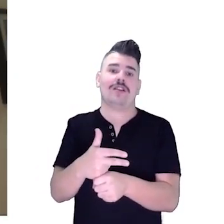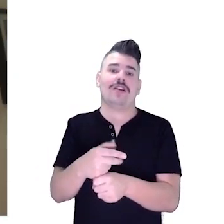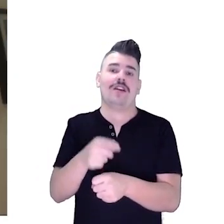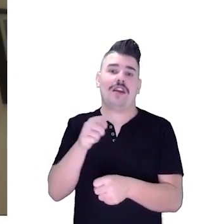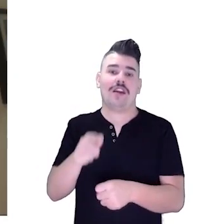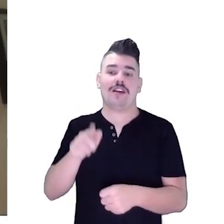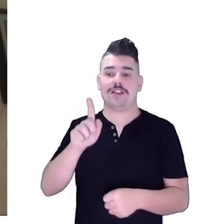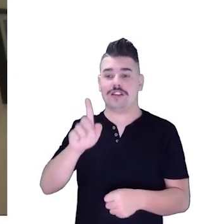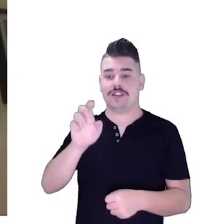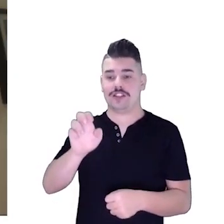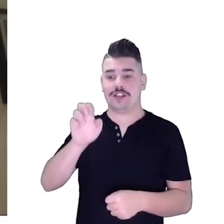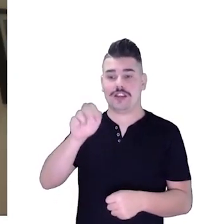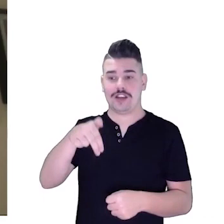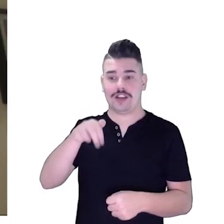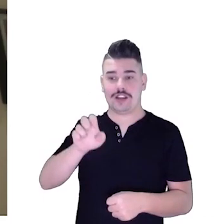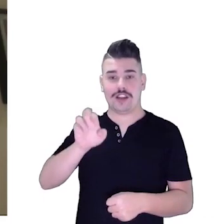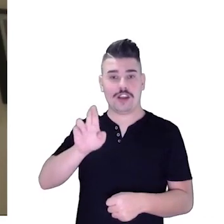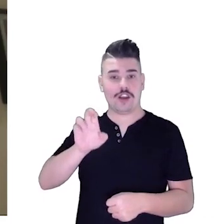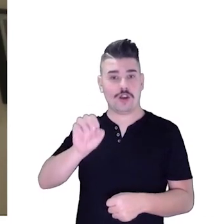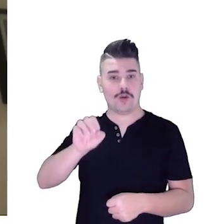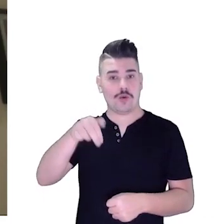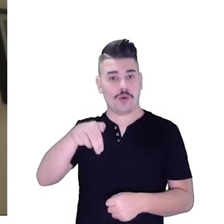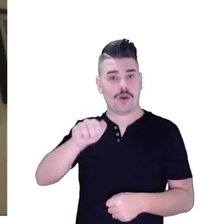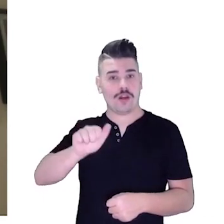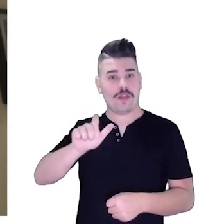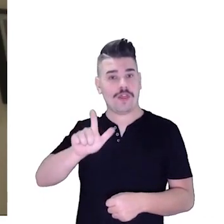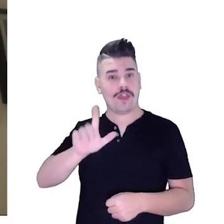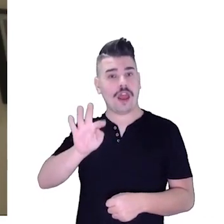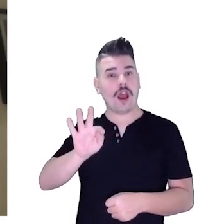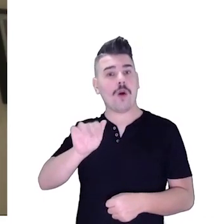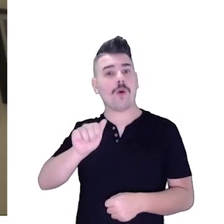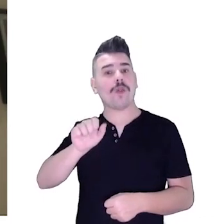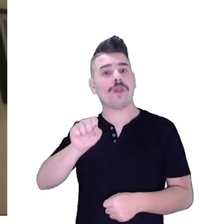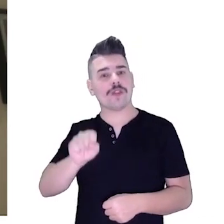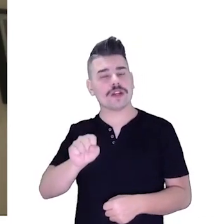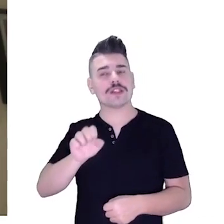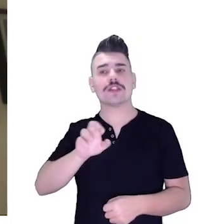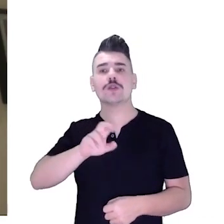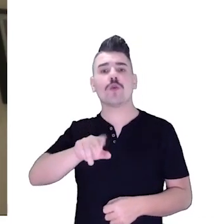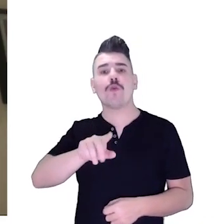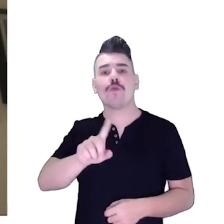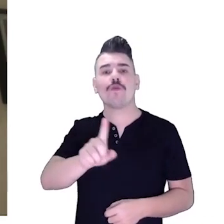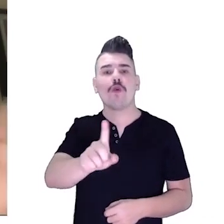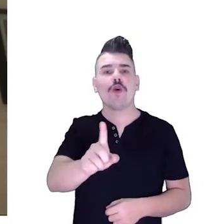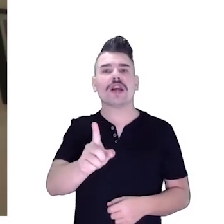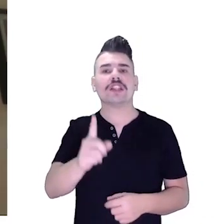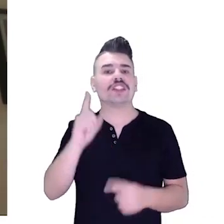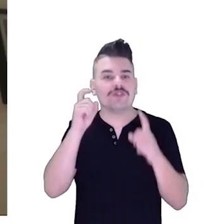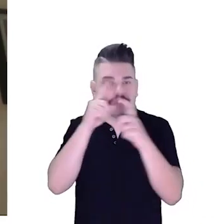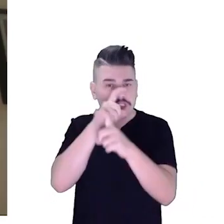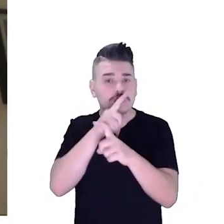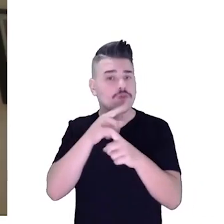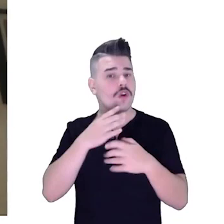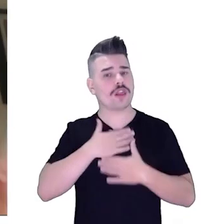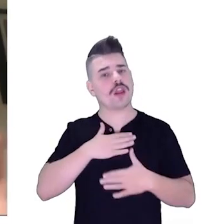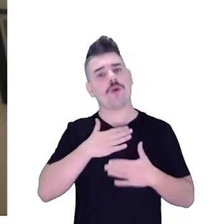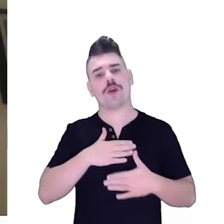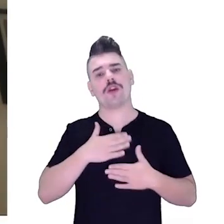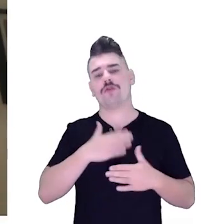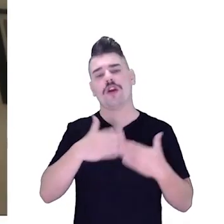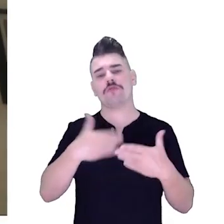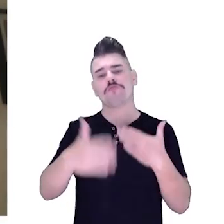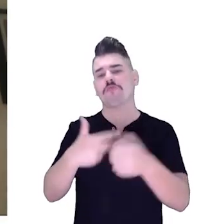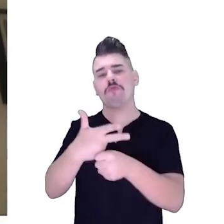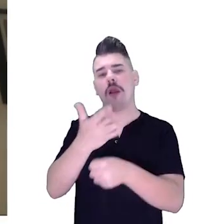foi uma... O Gênero Nautas, né? Desculpa, não foi, foi bastante tranquilo, né? Fluiu muito